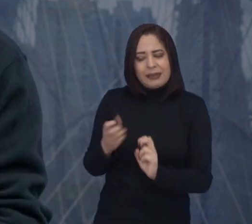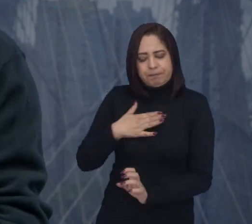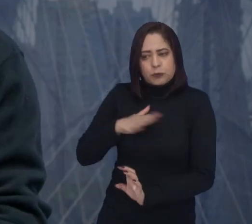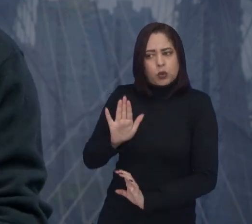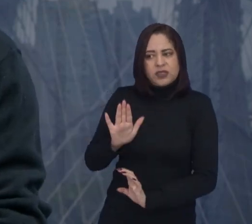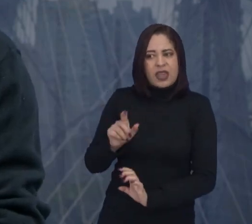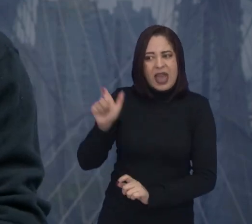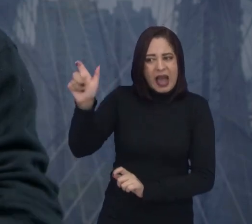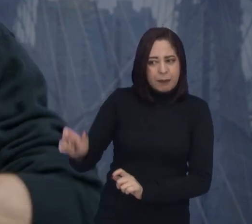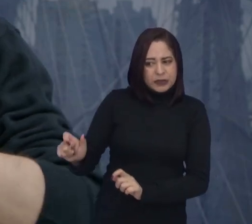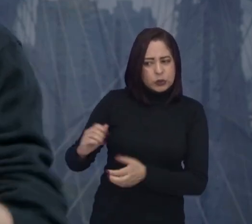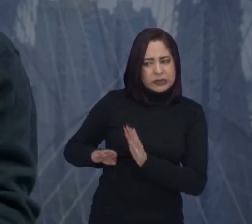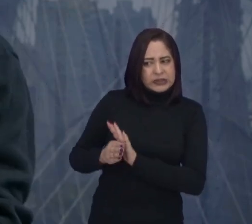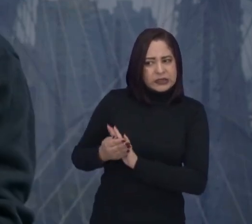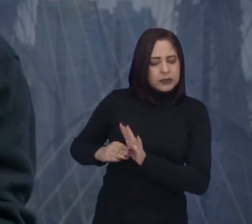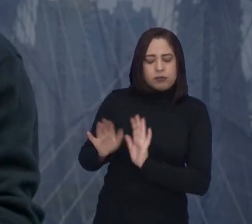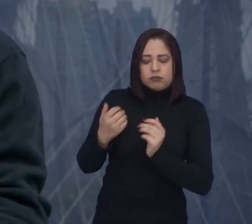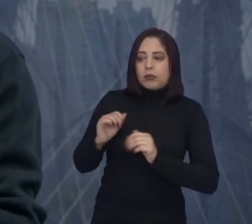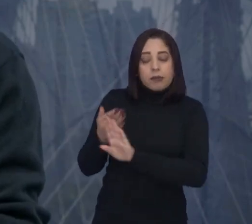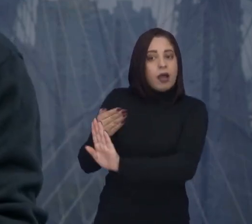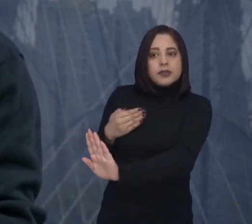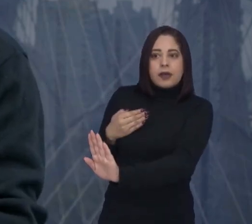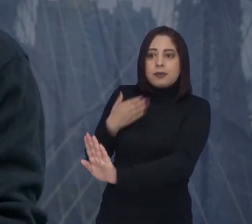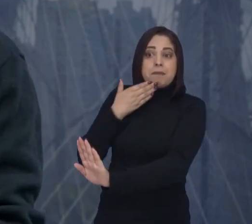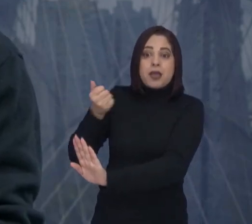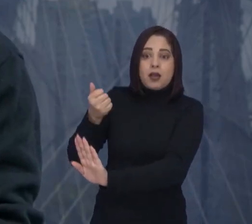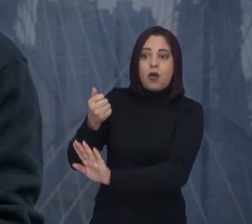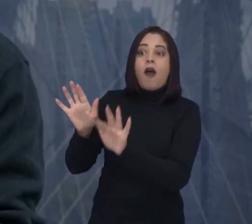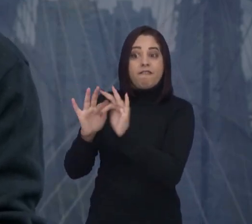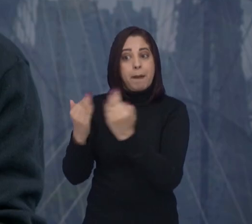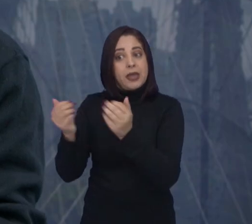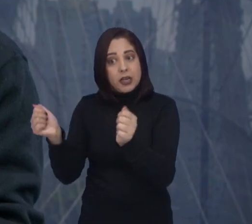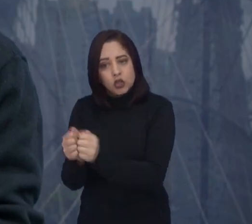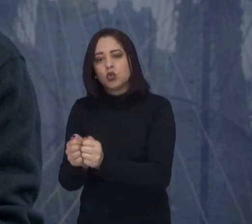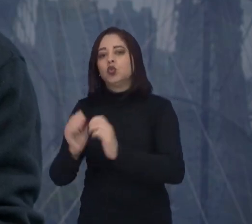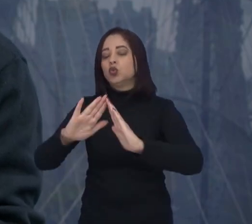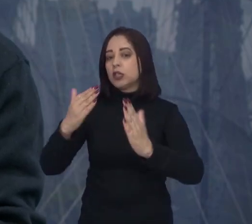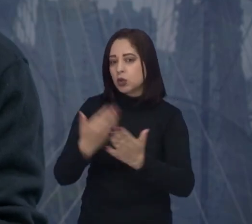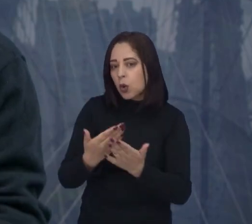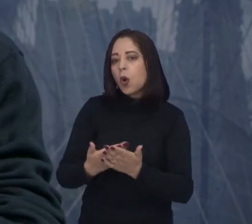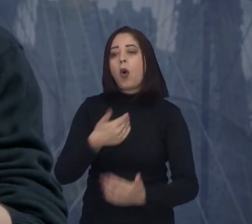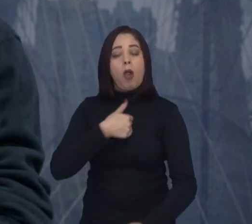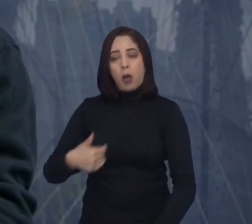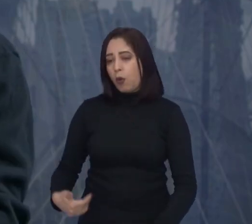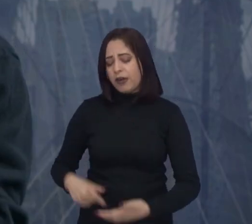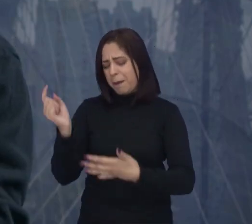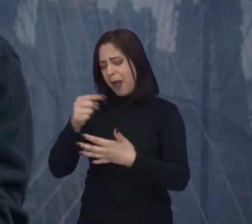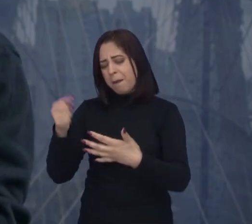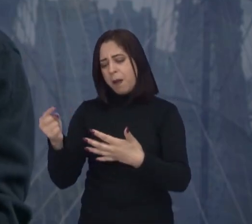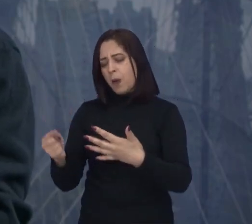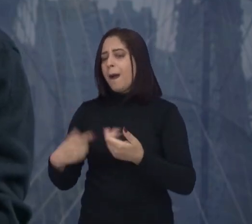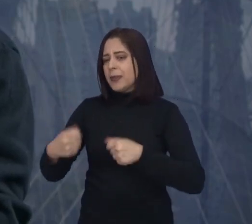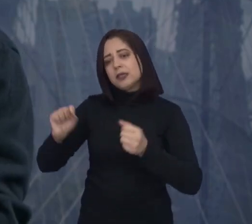essa pessoa está me incomodando, então ter esse nível de consciência, de novo, diálogo, família junto, escola, autoridades, para a gente criar um